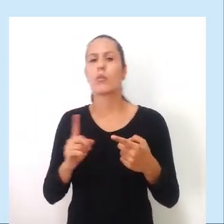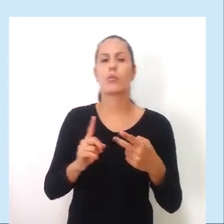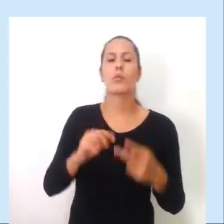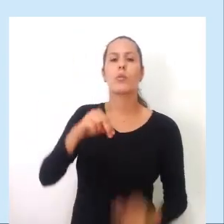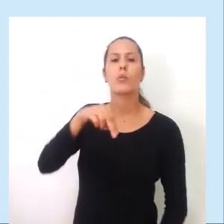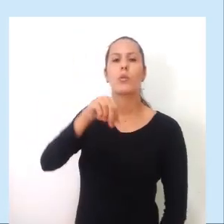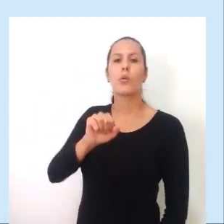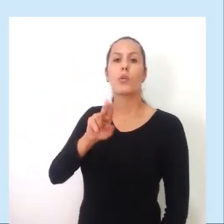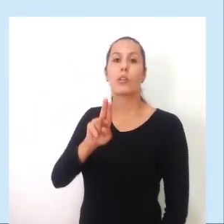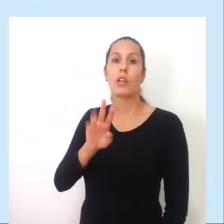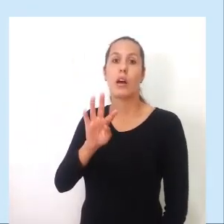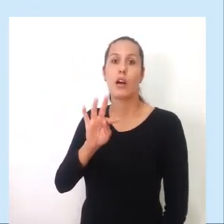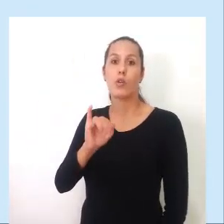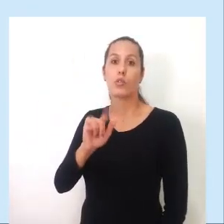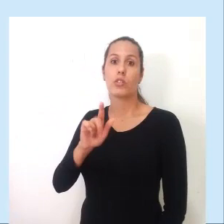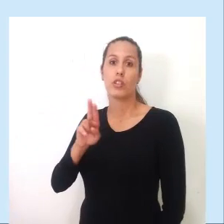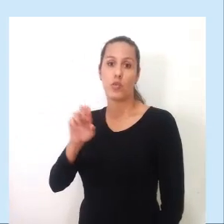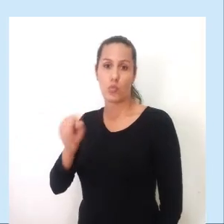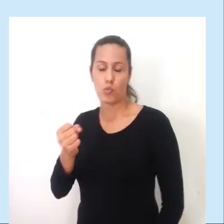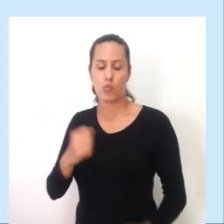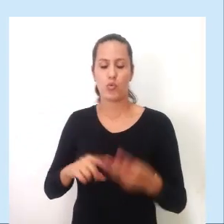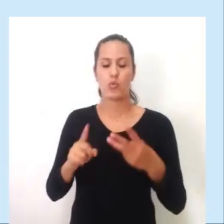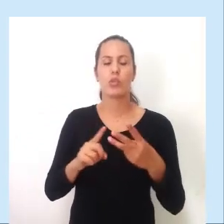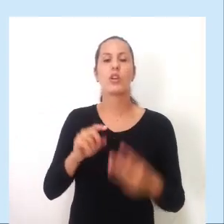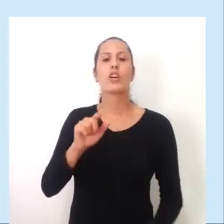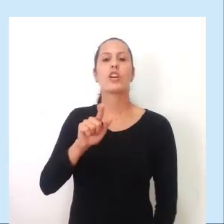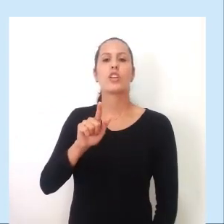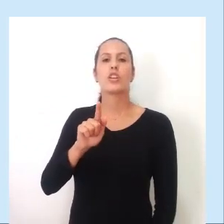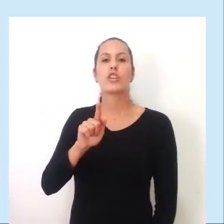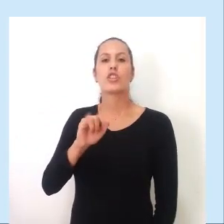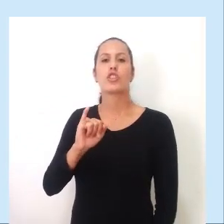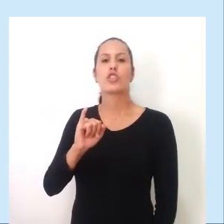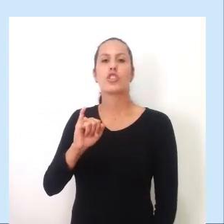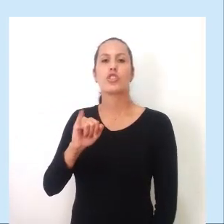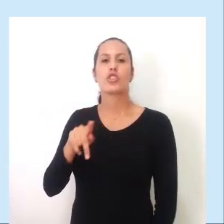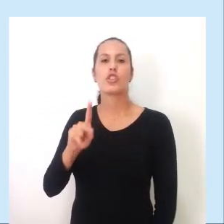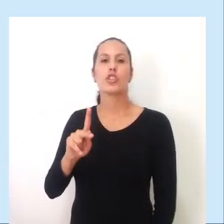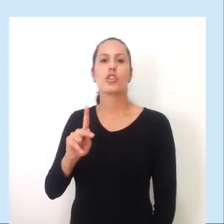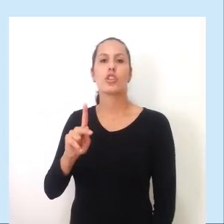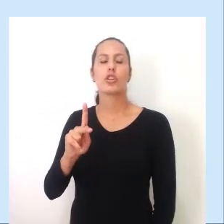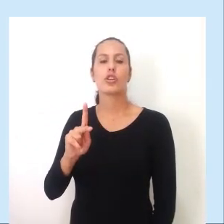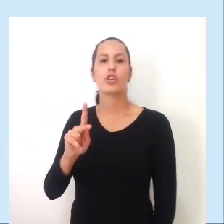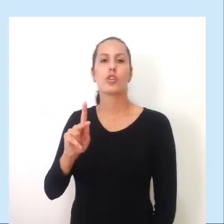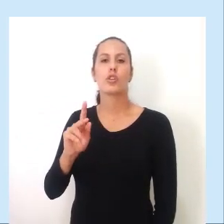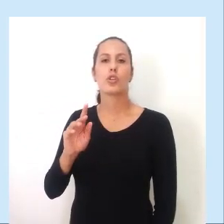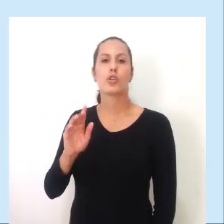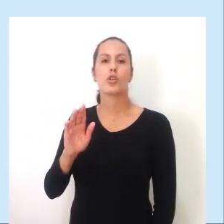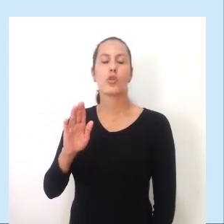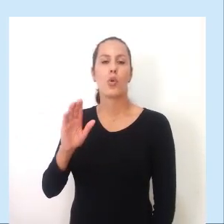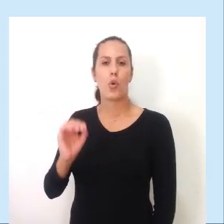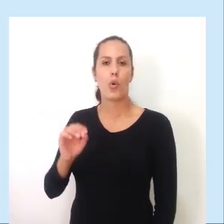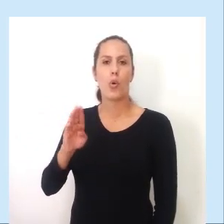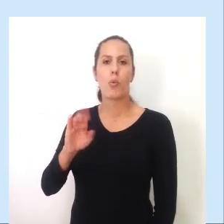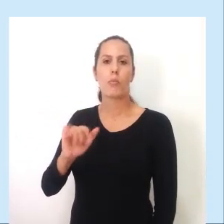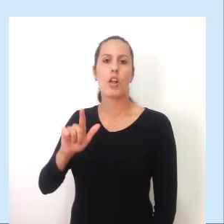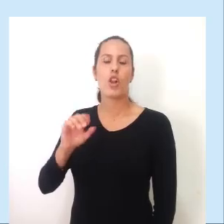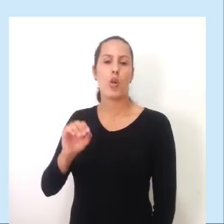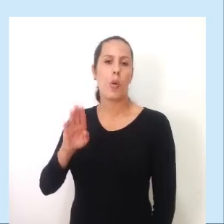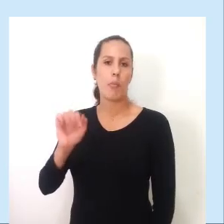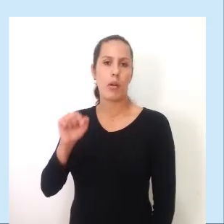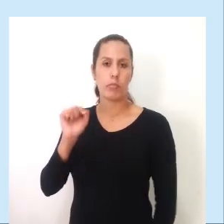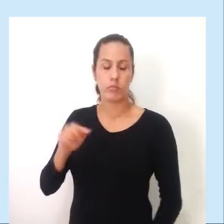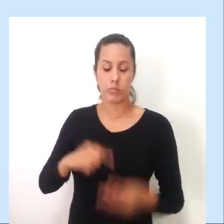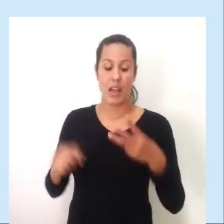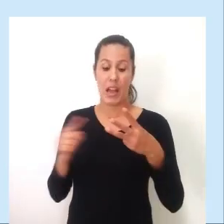o Nautilus, a gente viu o ginkgo biloba e a gente viu o selacanto. E agora bora para fósseis de ambiente.